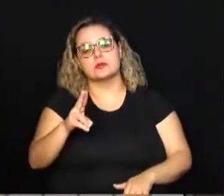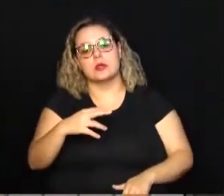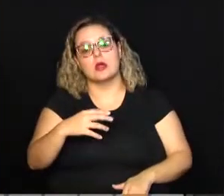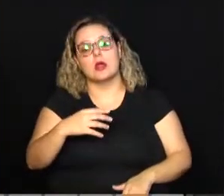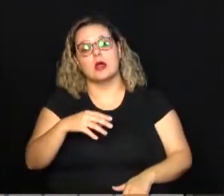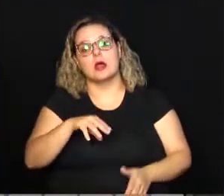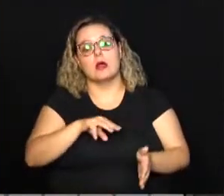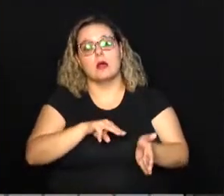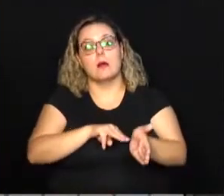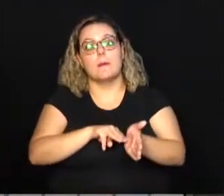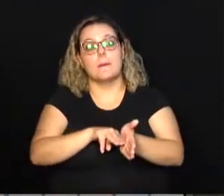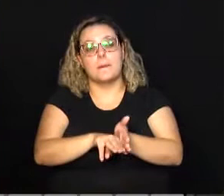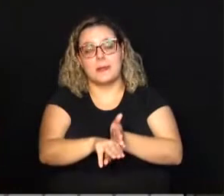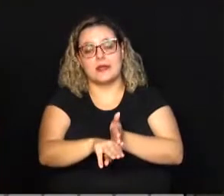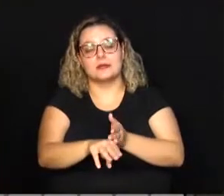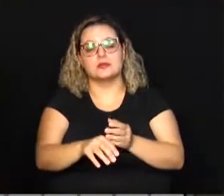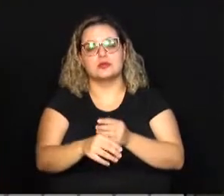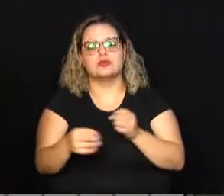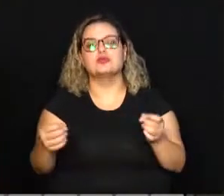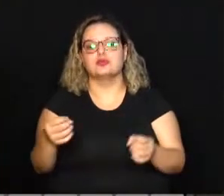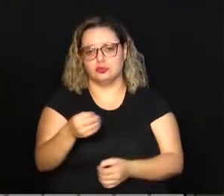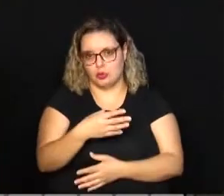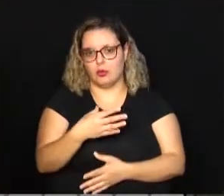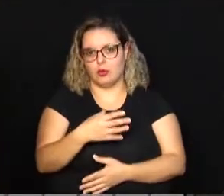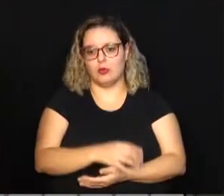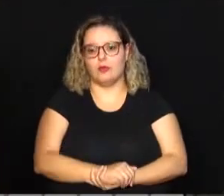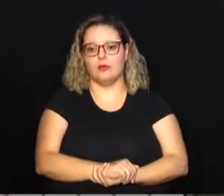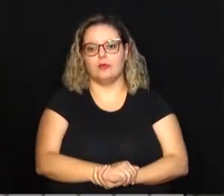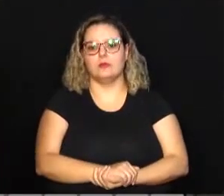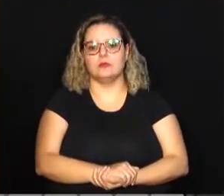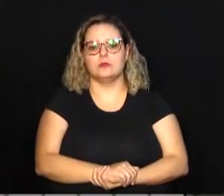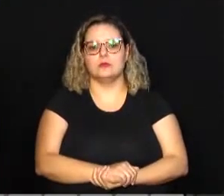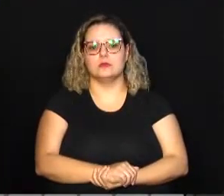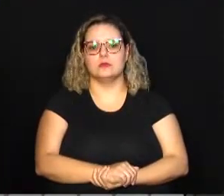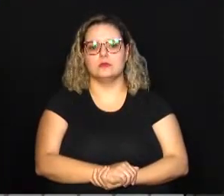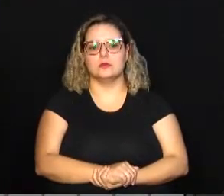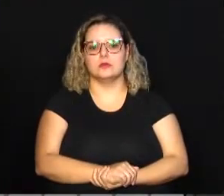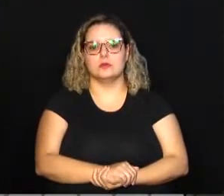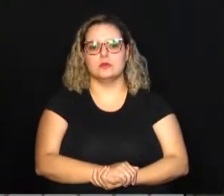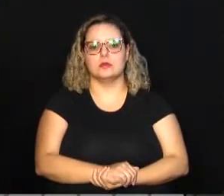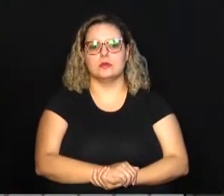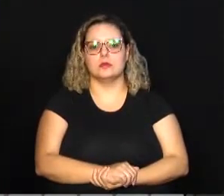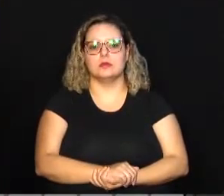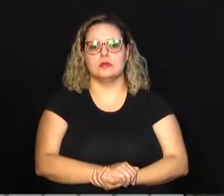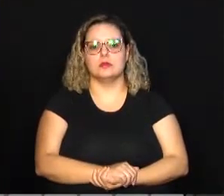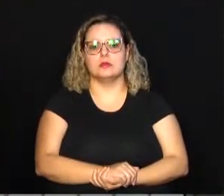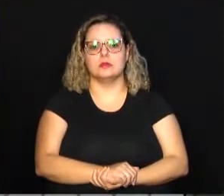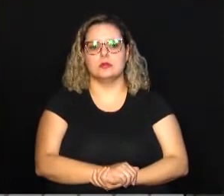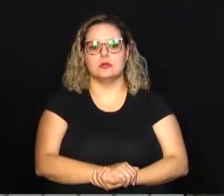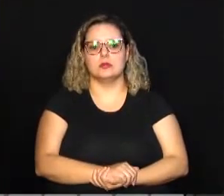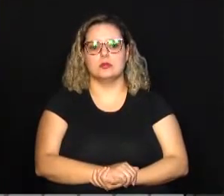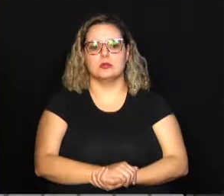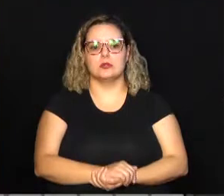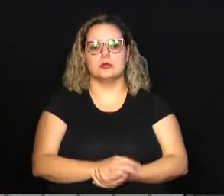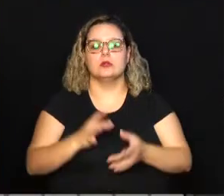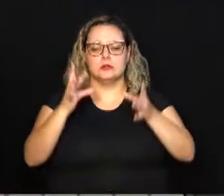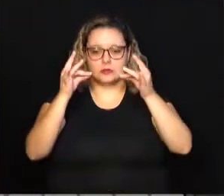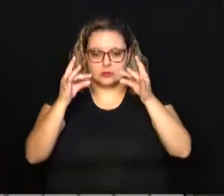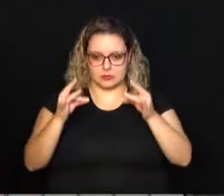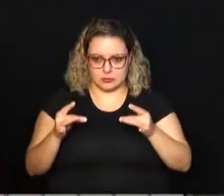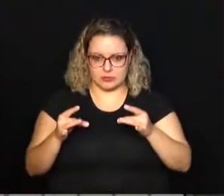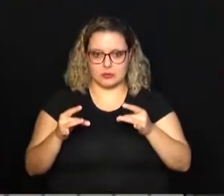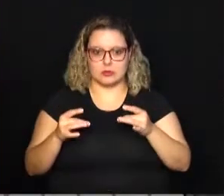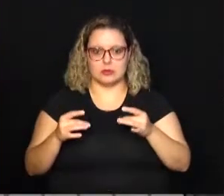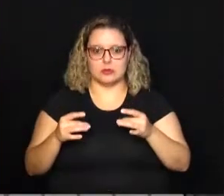para que a população se sinta mais acolhida. Eu vou passar pela minha ordem de inscrição aqui,